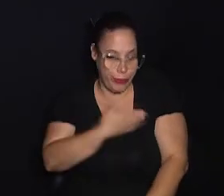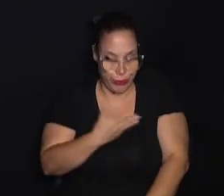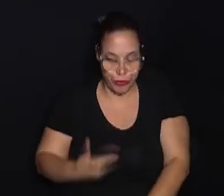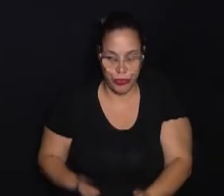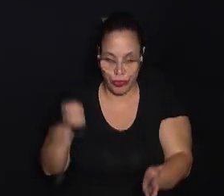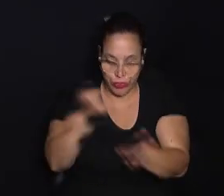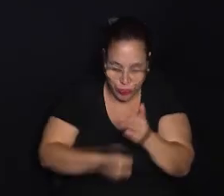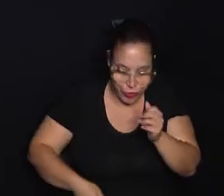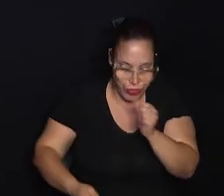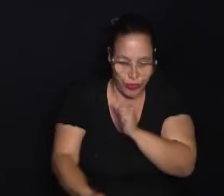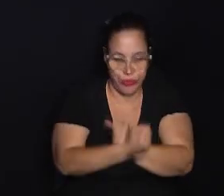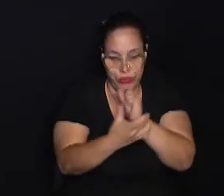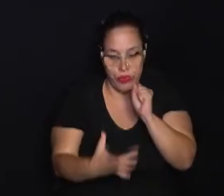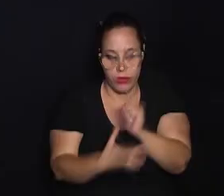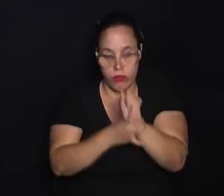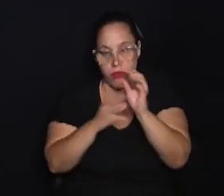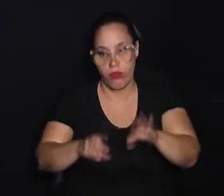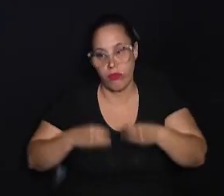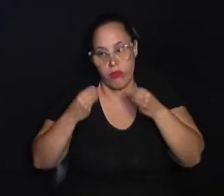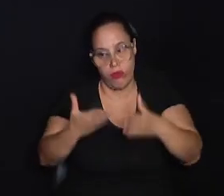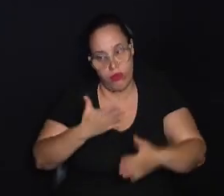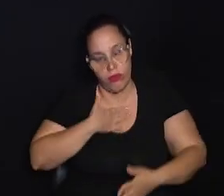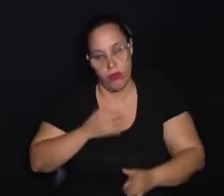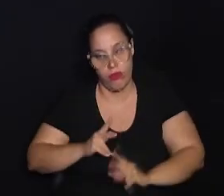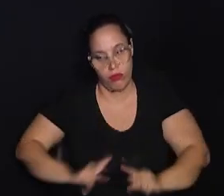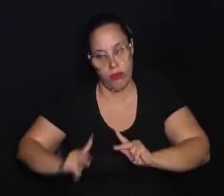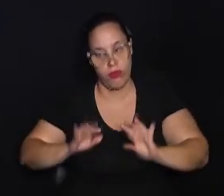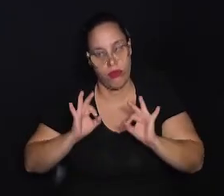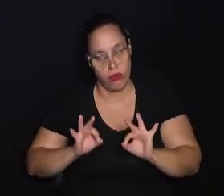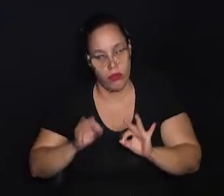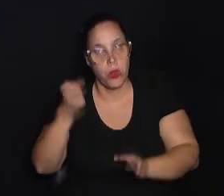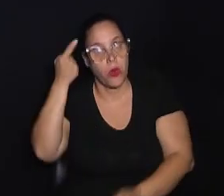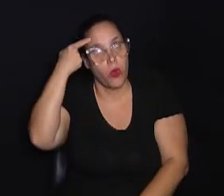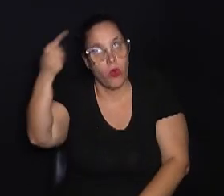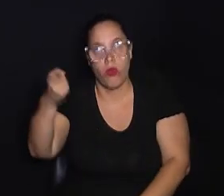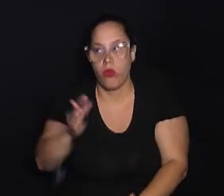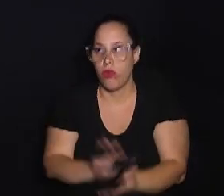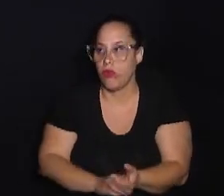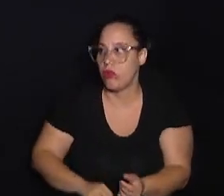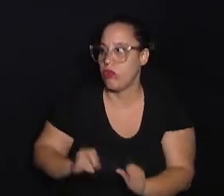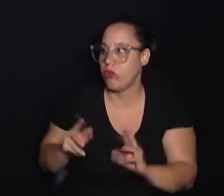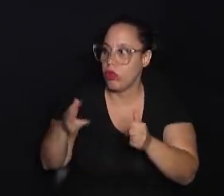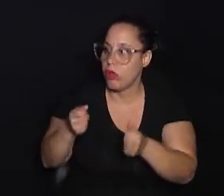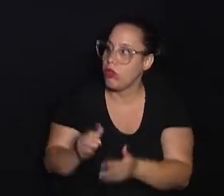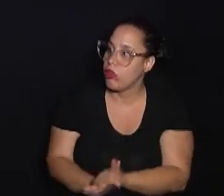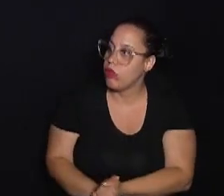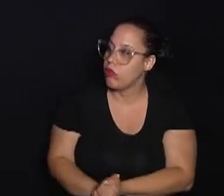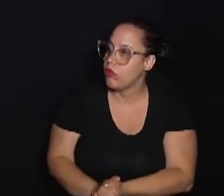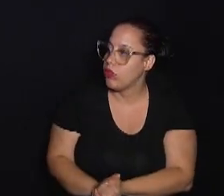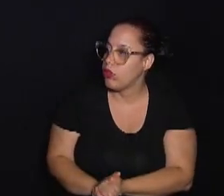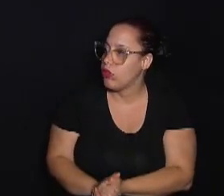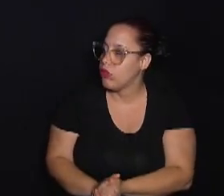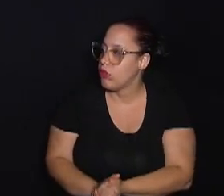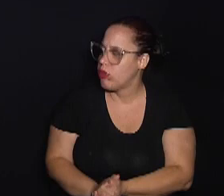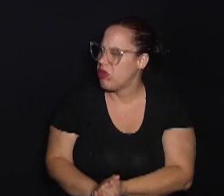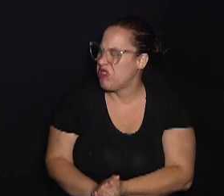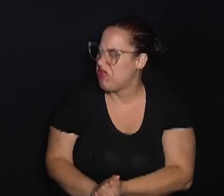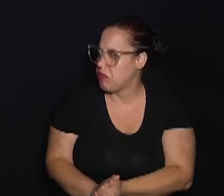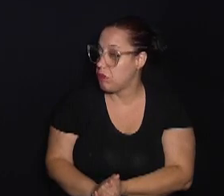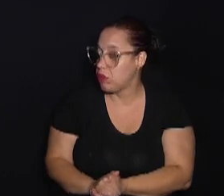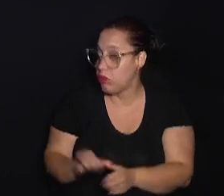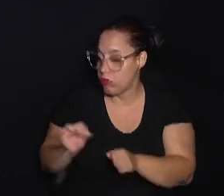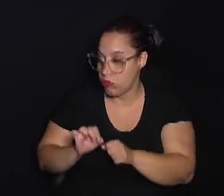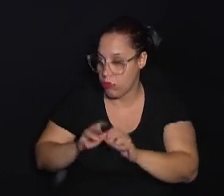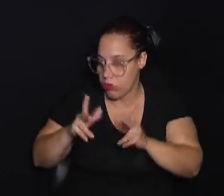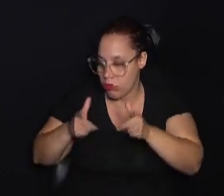possam garantir aí um pouco os anseios da nossa população. É pensando a cidade como um todo. Então, a gente tem feito muita